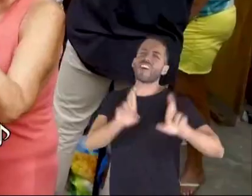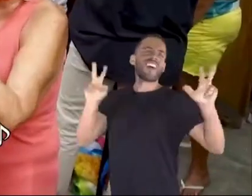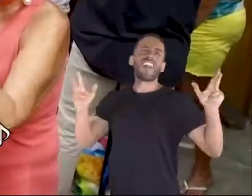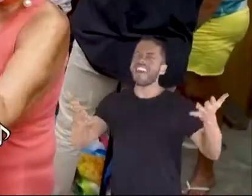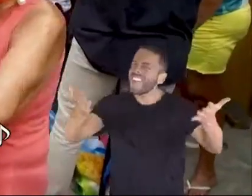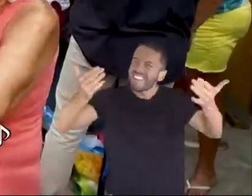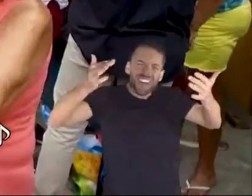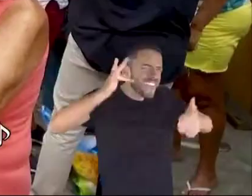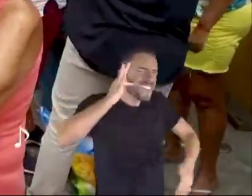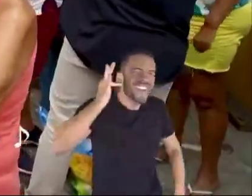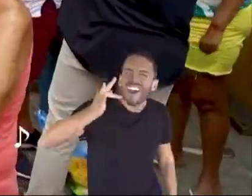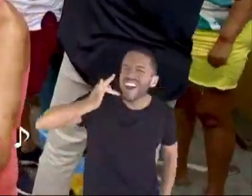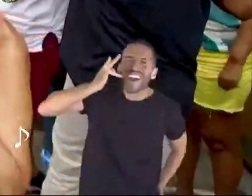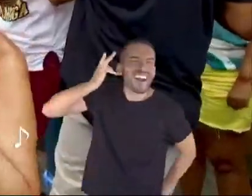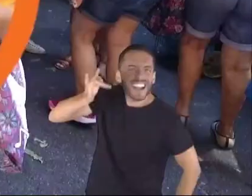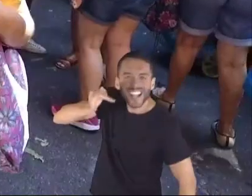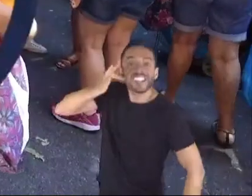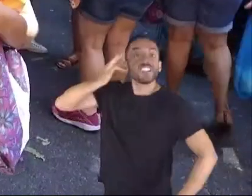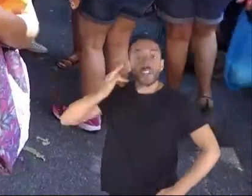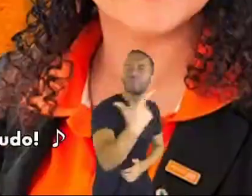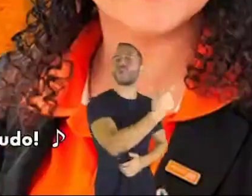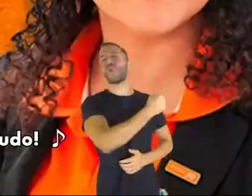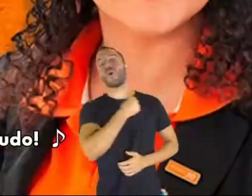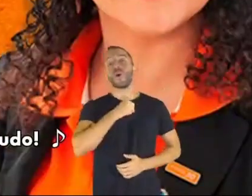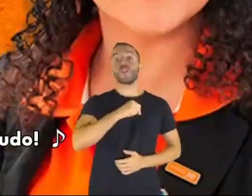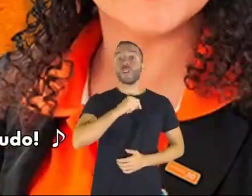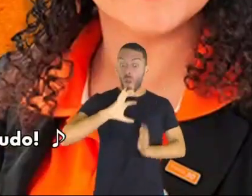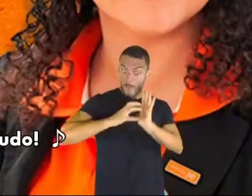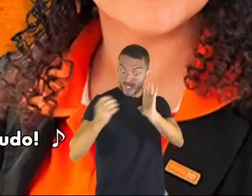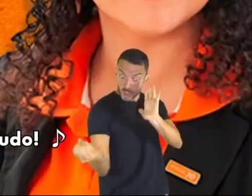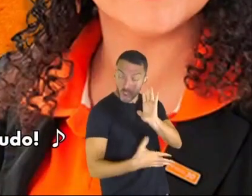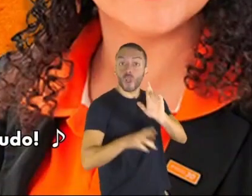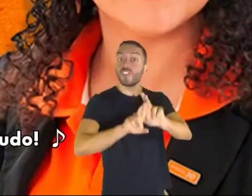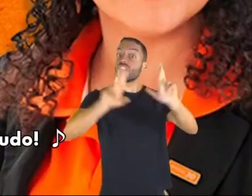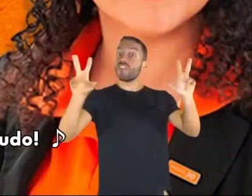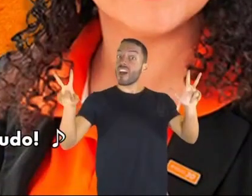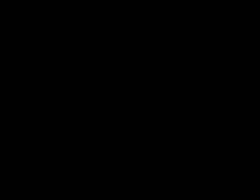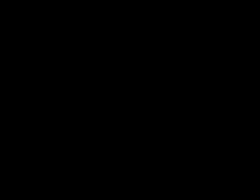tudo. Vem com Fred Luz, vem com todo mundo 30. Vem de novo, diferente de tudo.